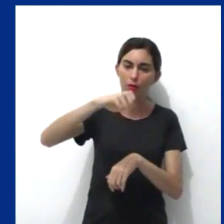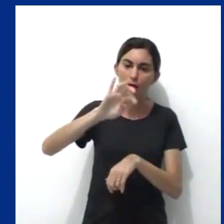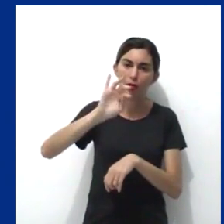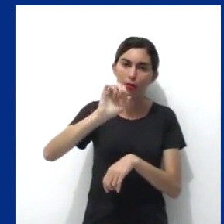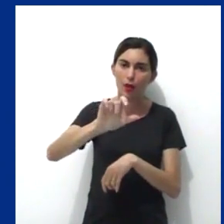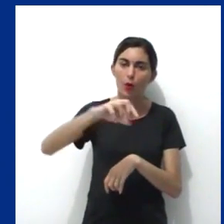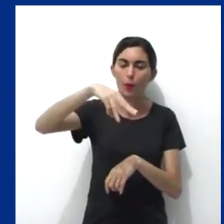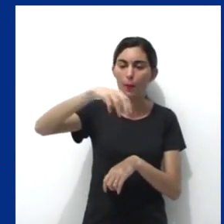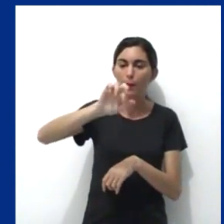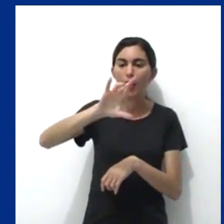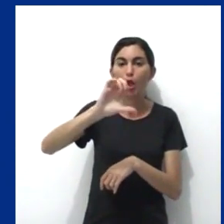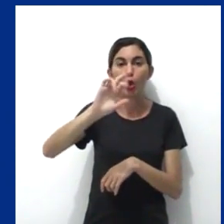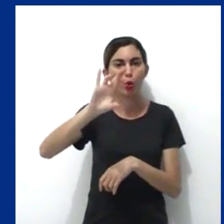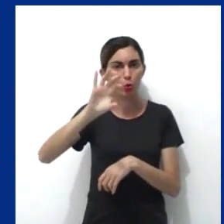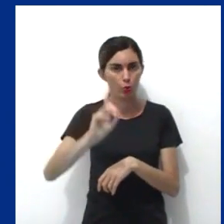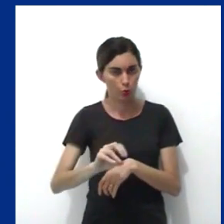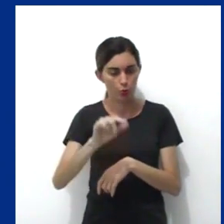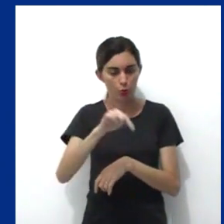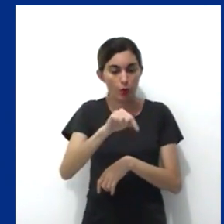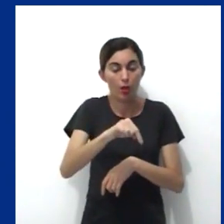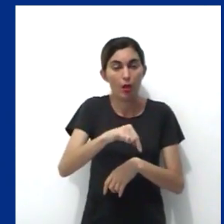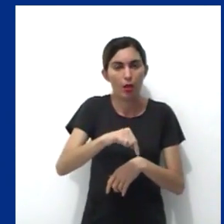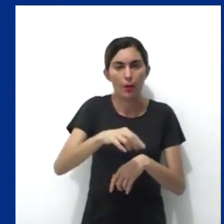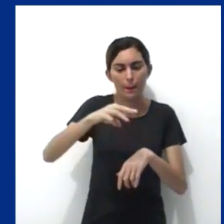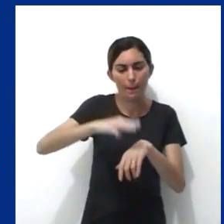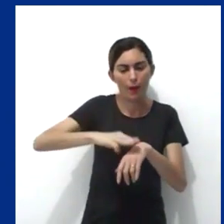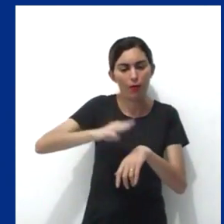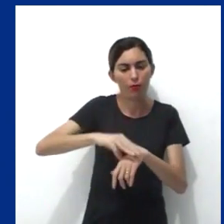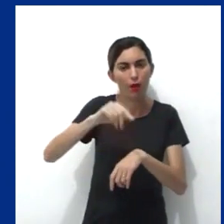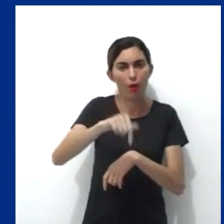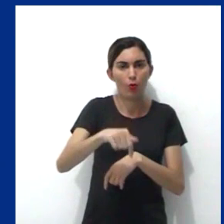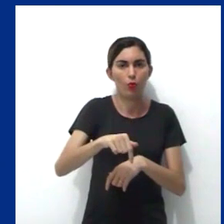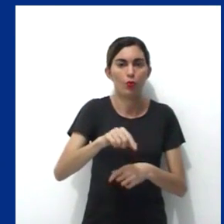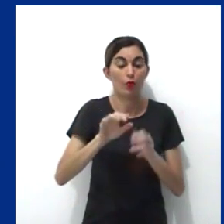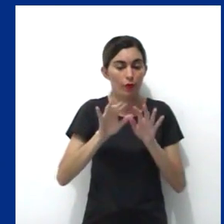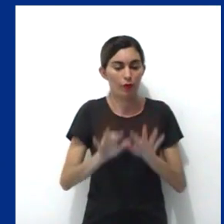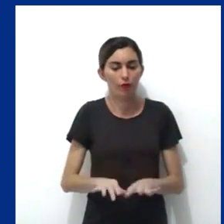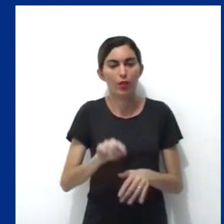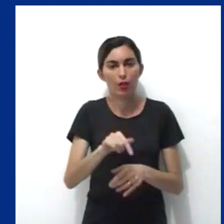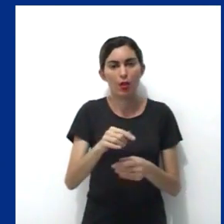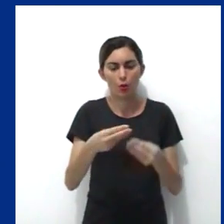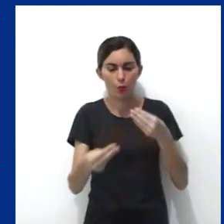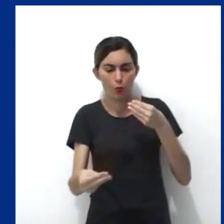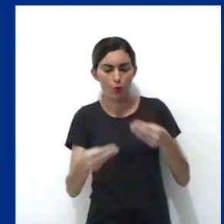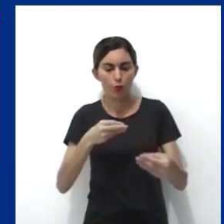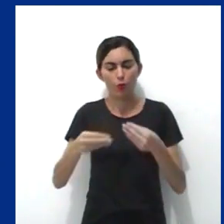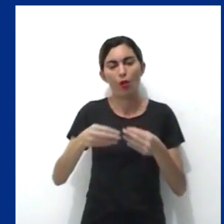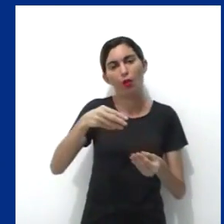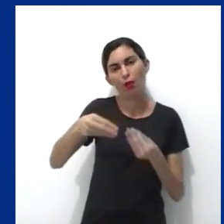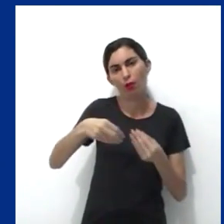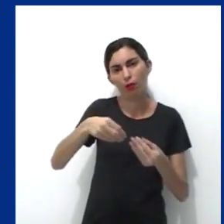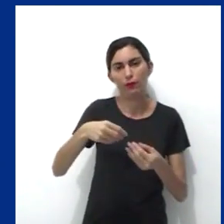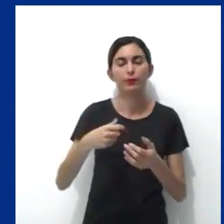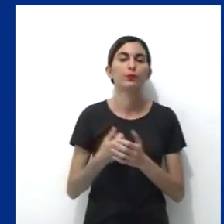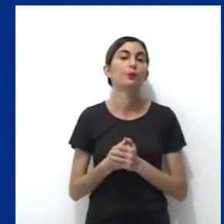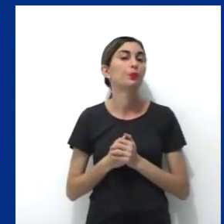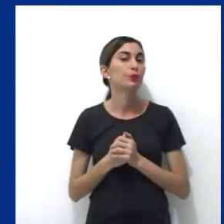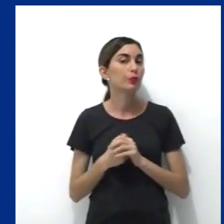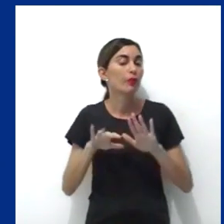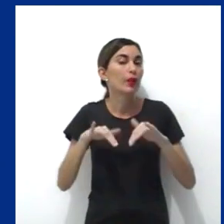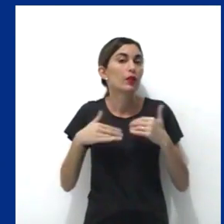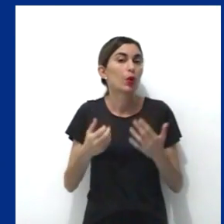tem na parte inferior do termômetro um líquido vermelho que está representado pela cor vermelha.